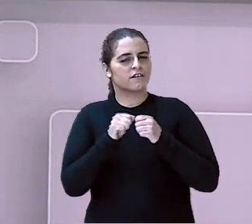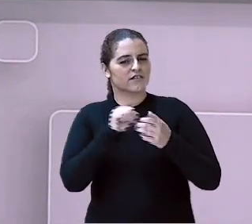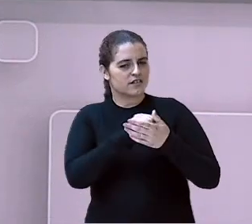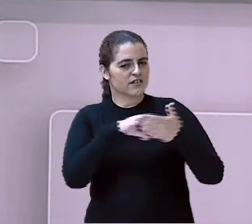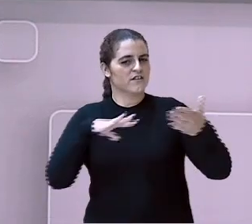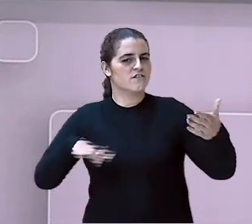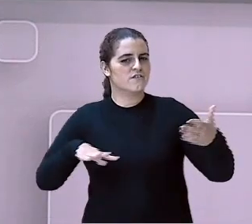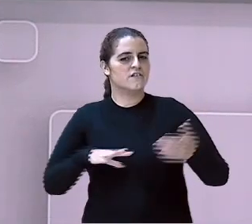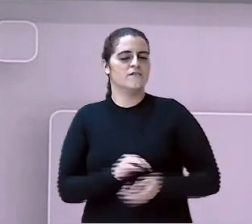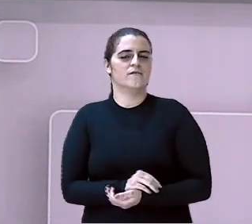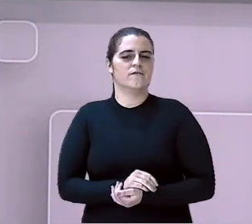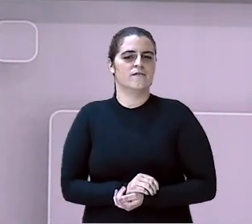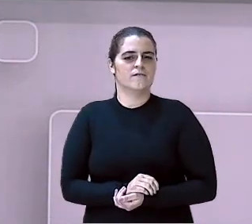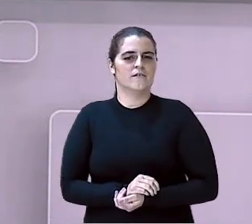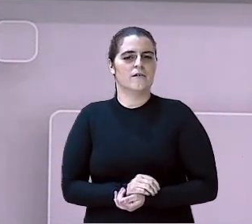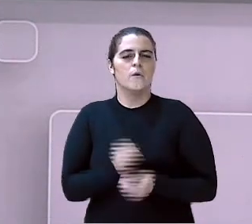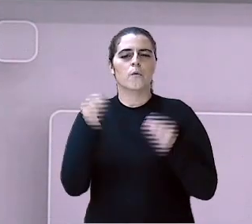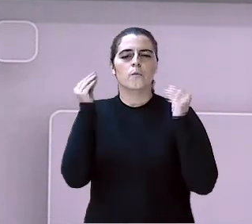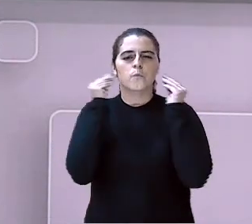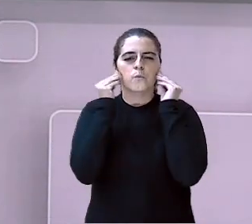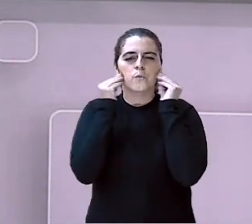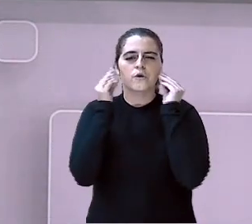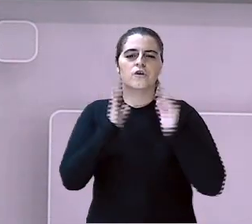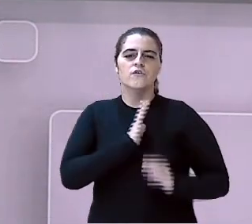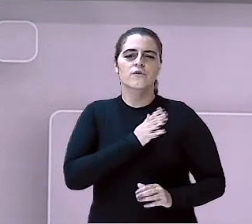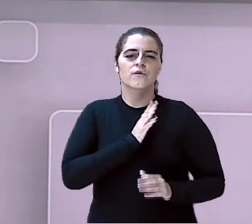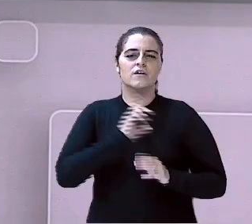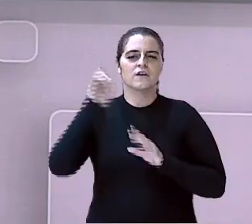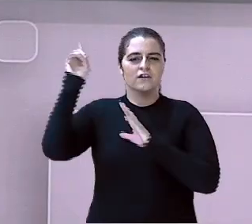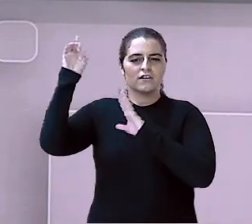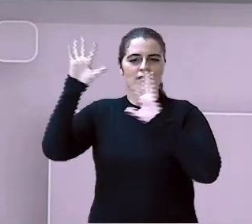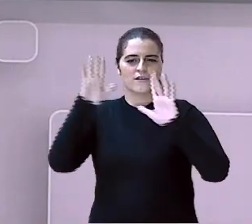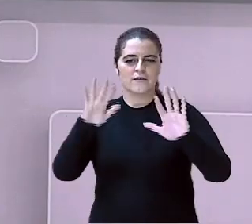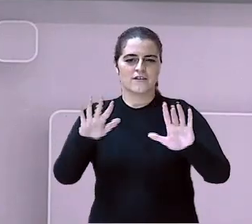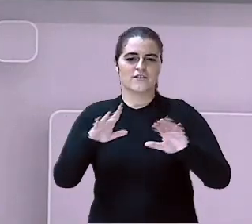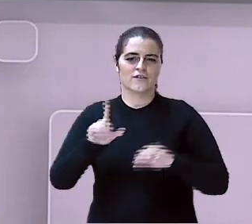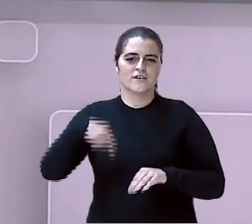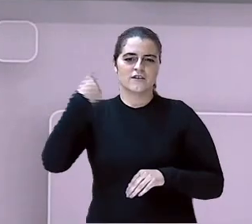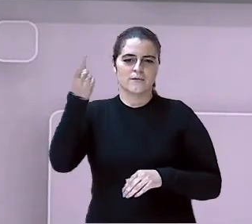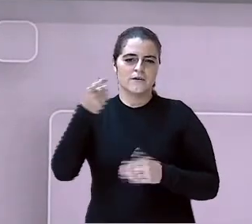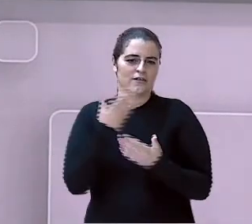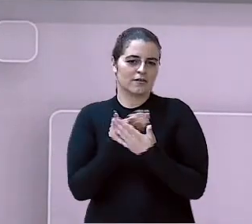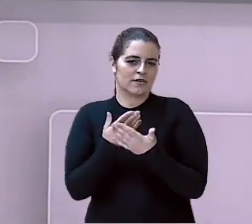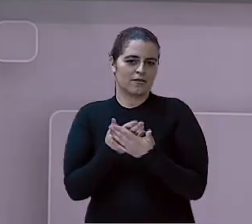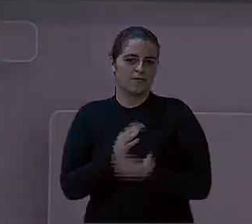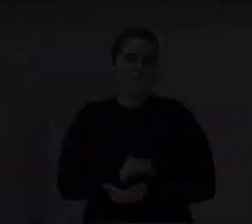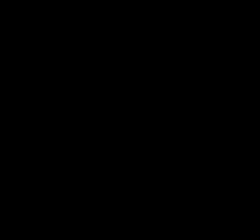atividades da plataforma, tá bom? Um beijo para vocês e até a próxima aula.